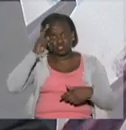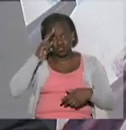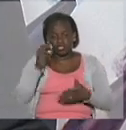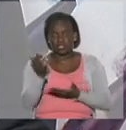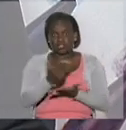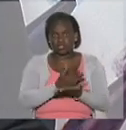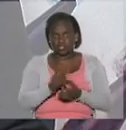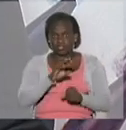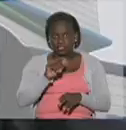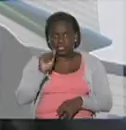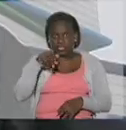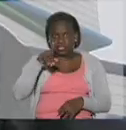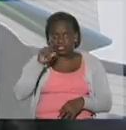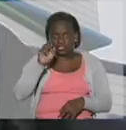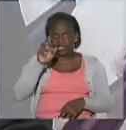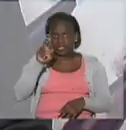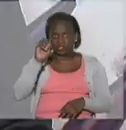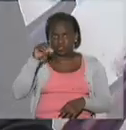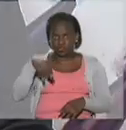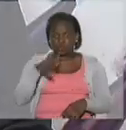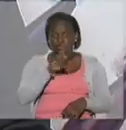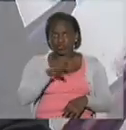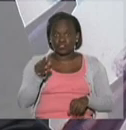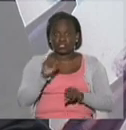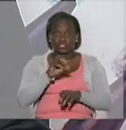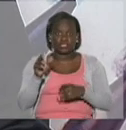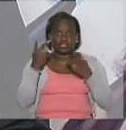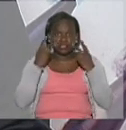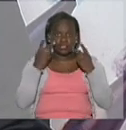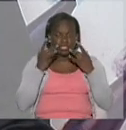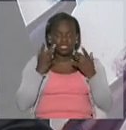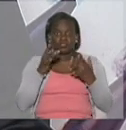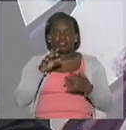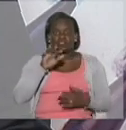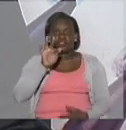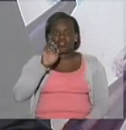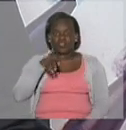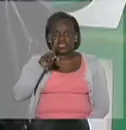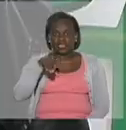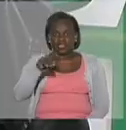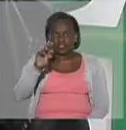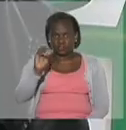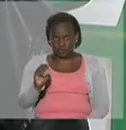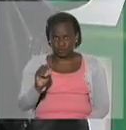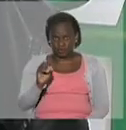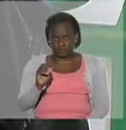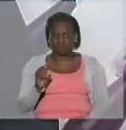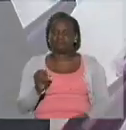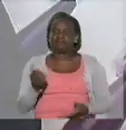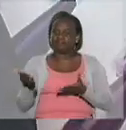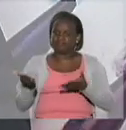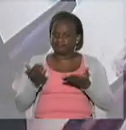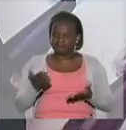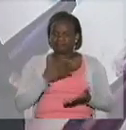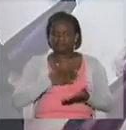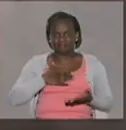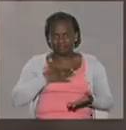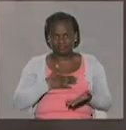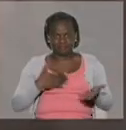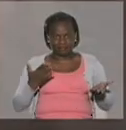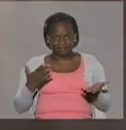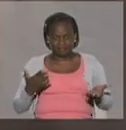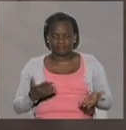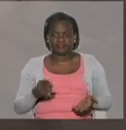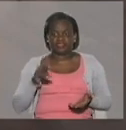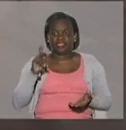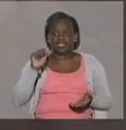arte educador, Anderson Barreto, e o professor de Artes Cênicas, Fernando Neder. Muito bem-vindos ao